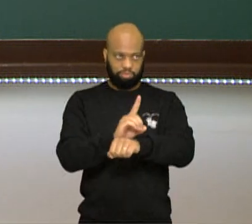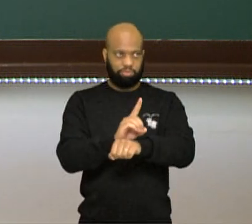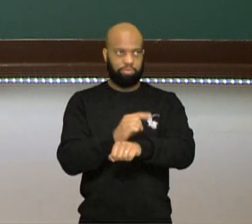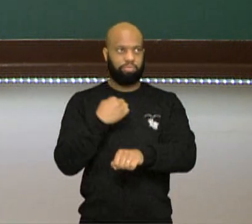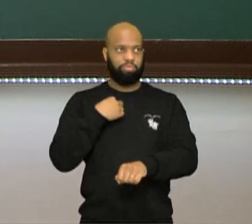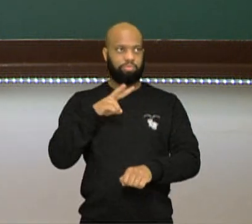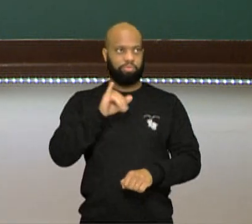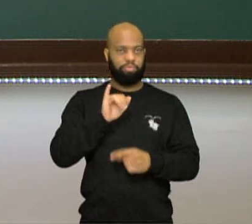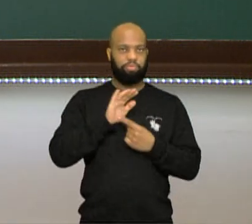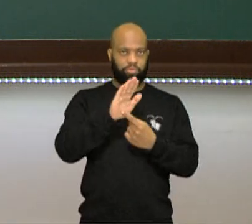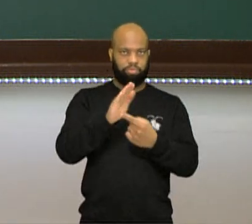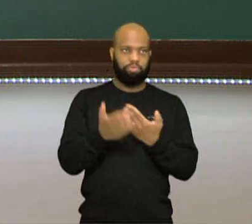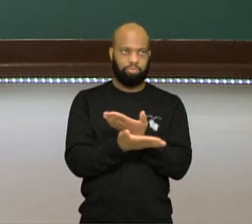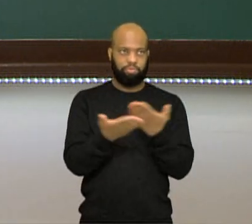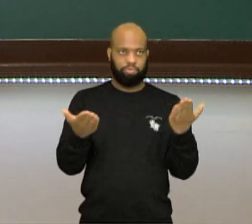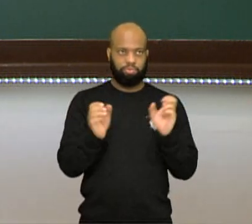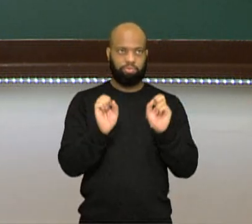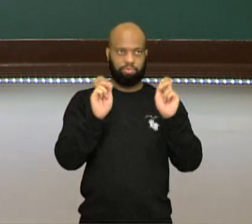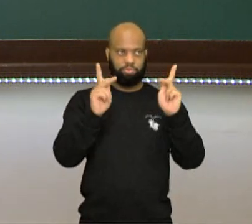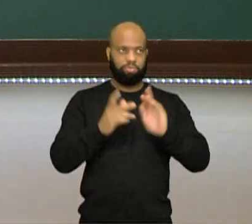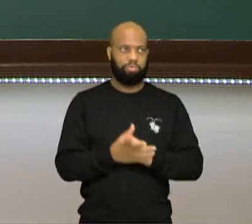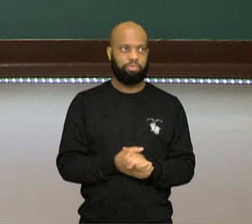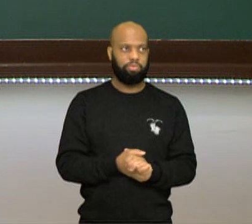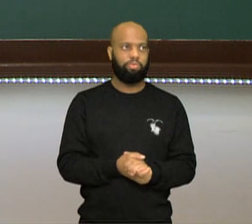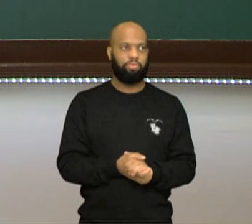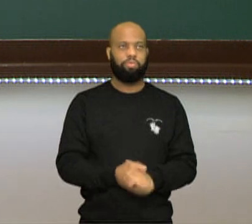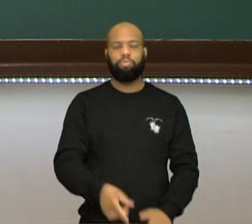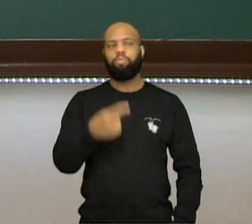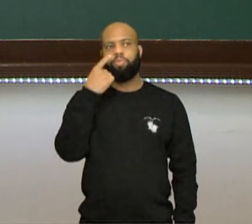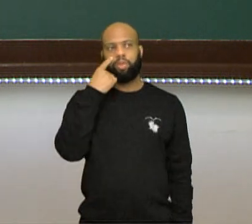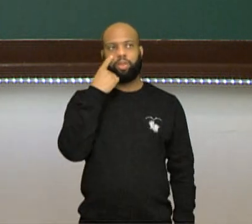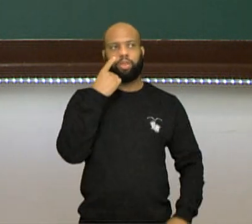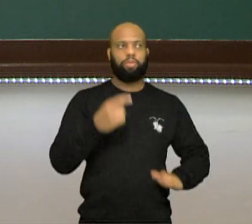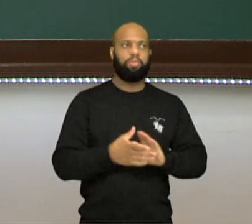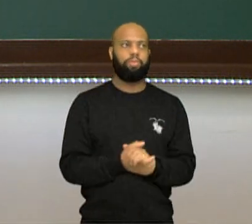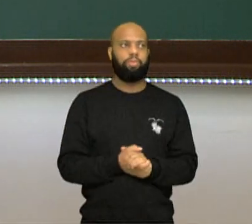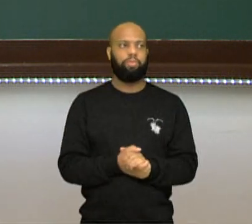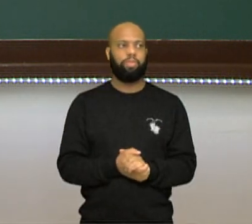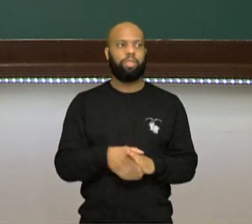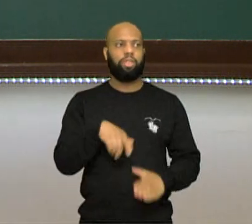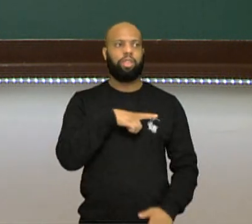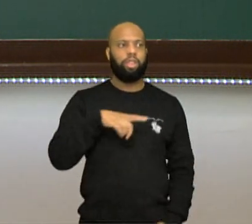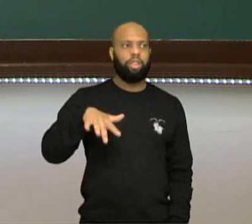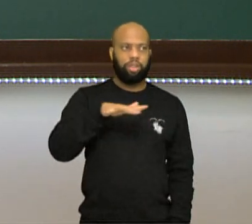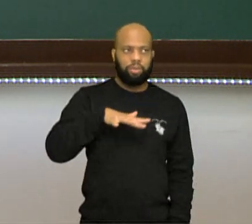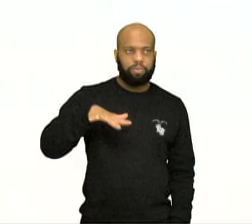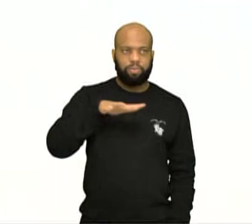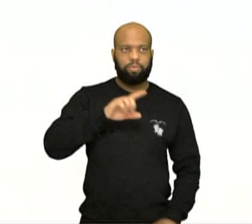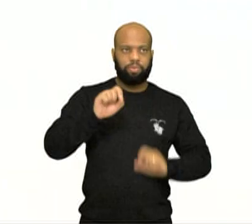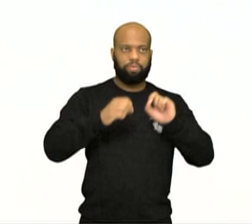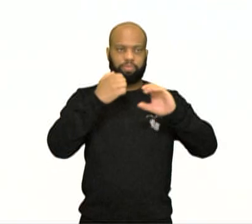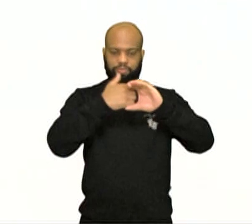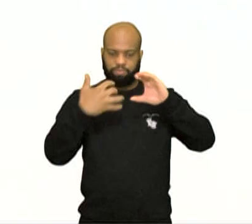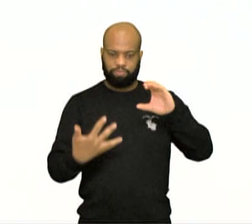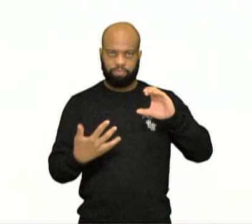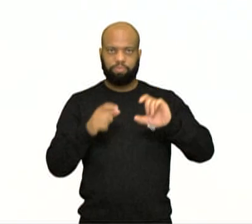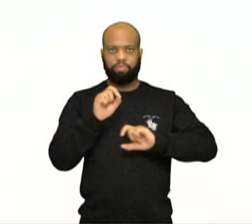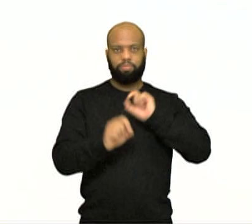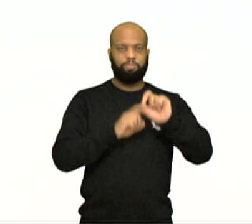eu estou apresentando aqui para vocês, ok? Então é o seguinte, uma superfície é caracterizada como